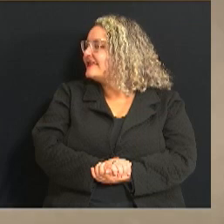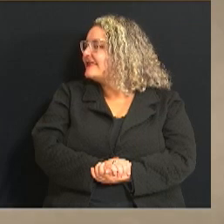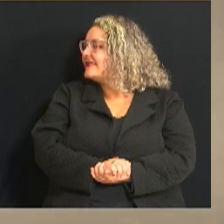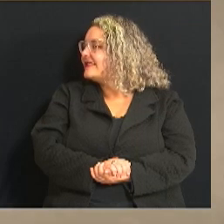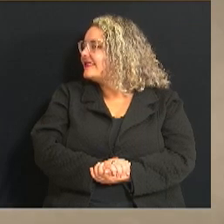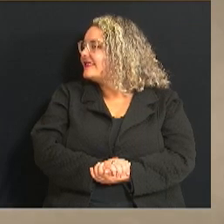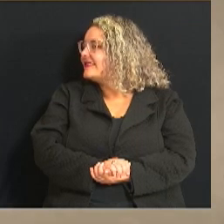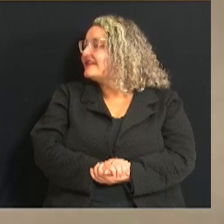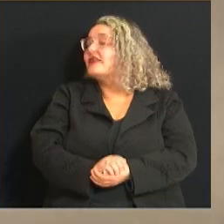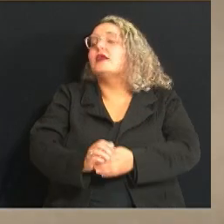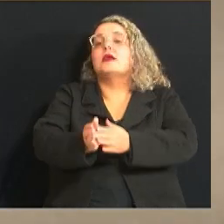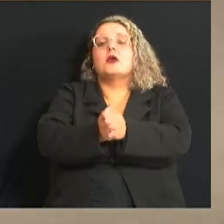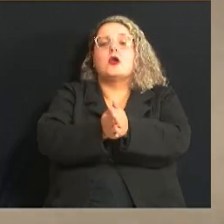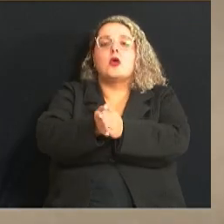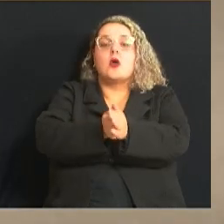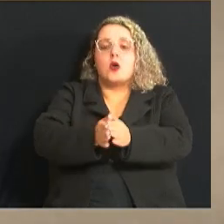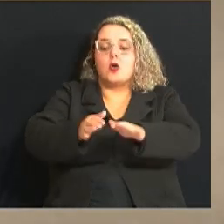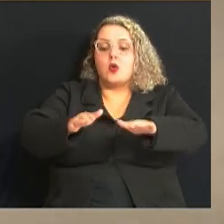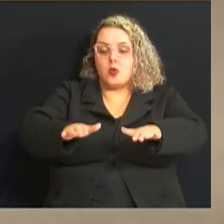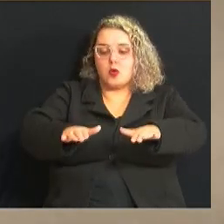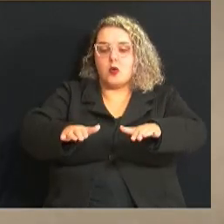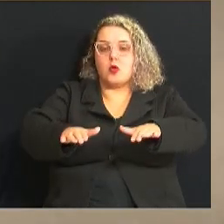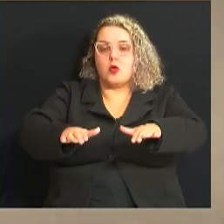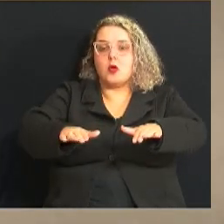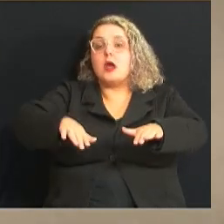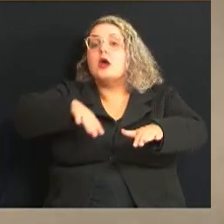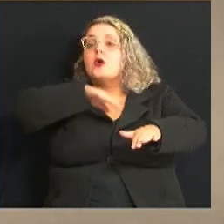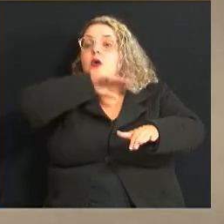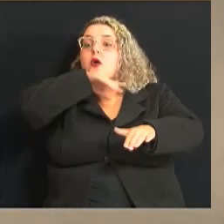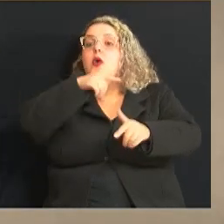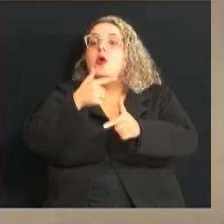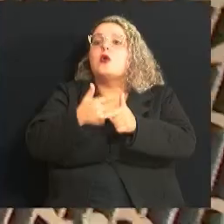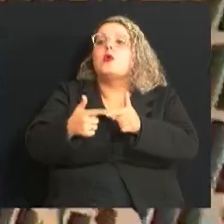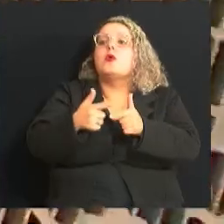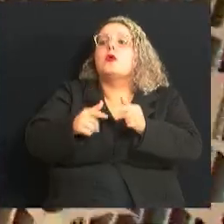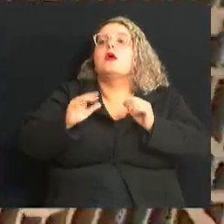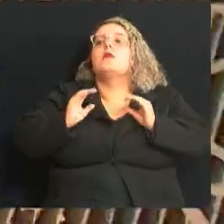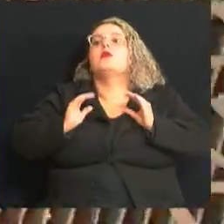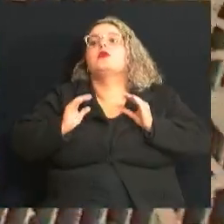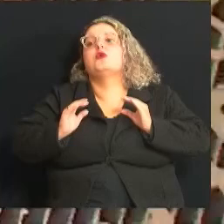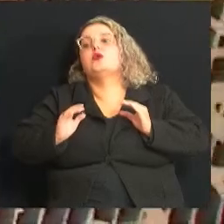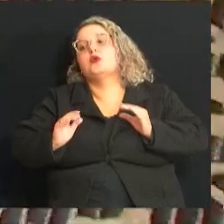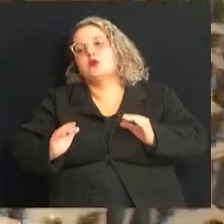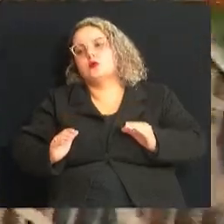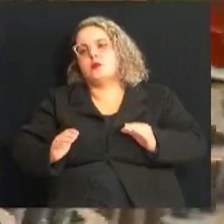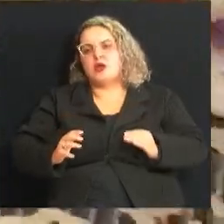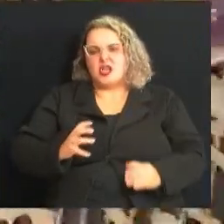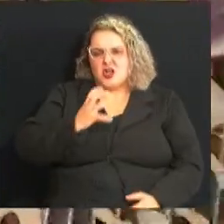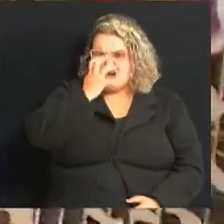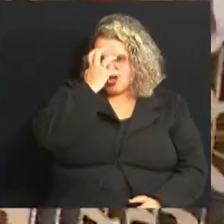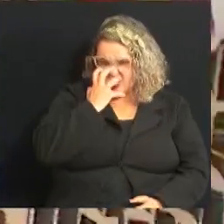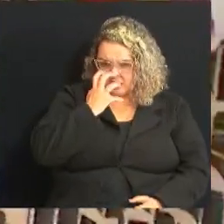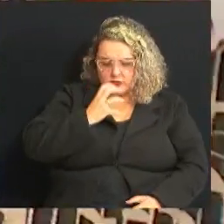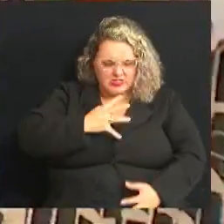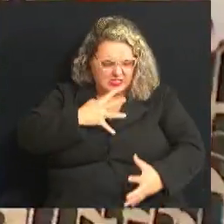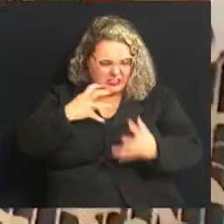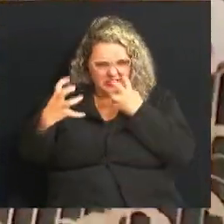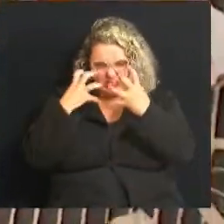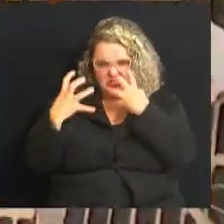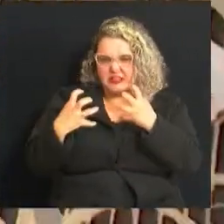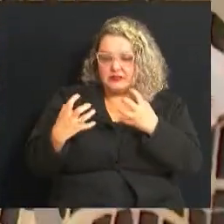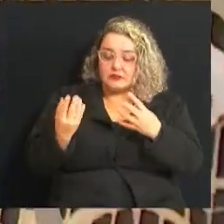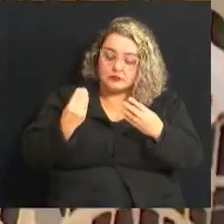O reiki é utilizado em animais para tratar problemas de comportamento, como agressividade, estresse e